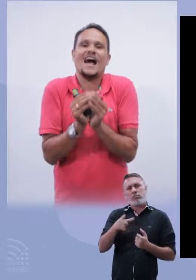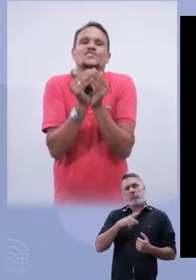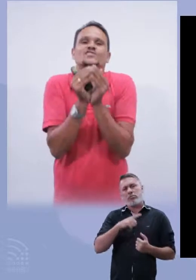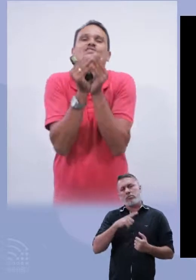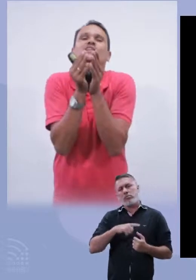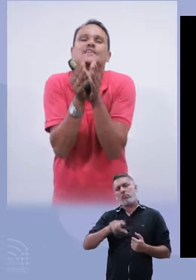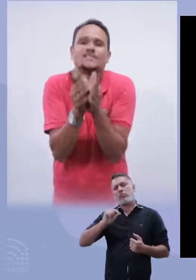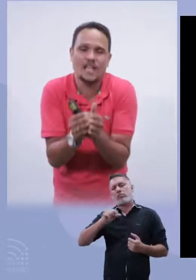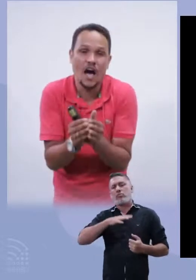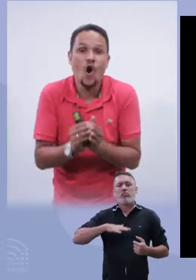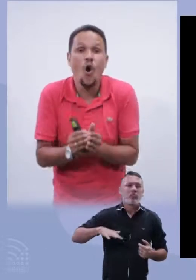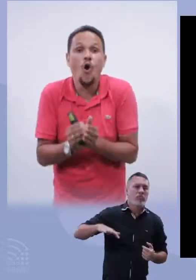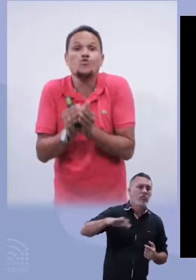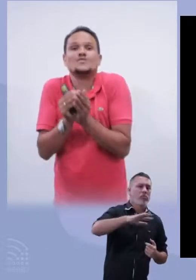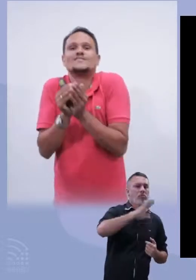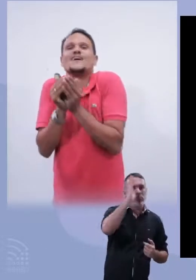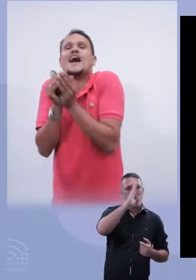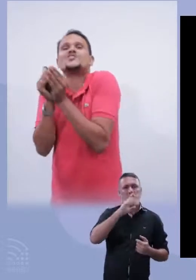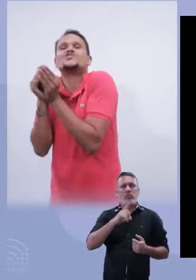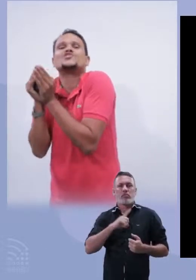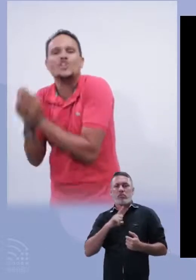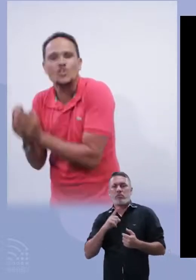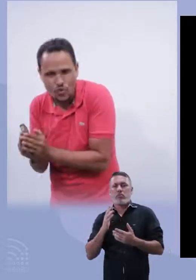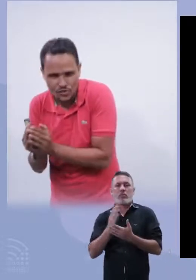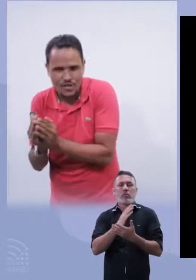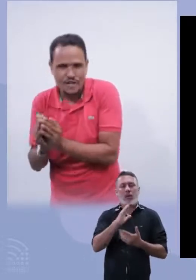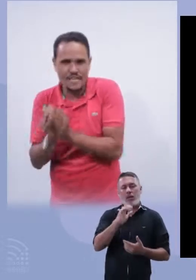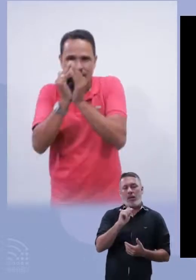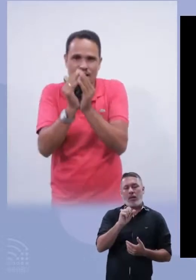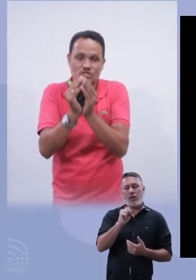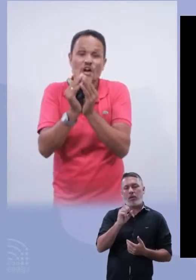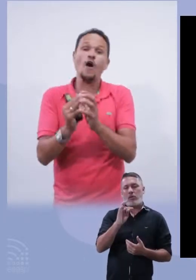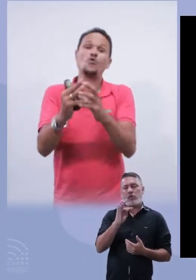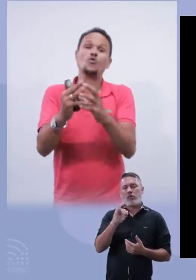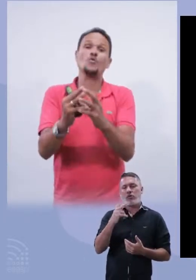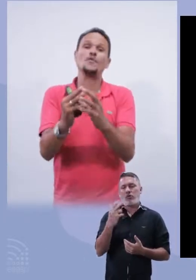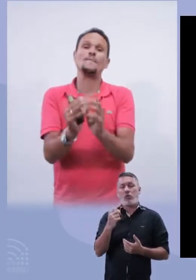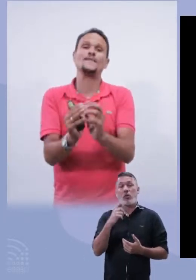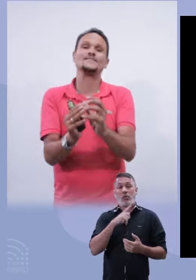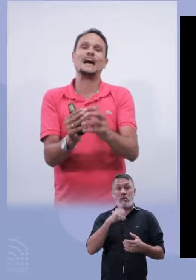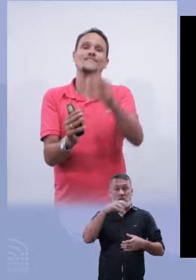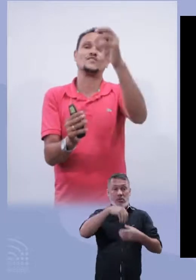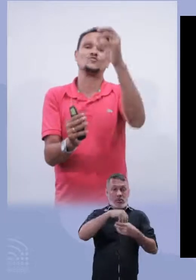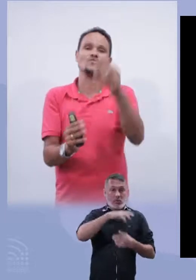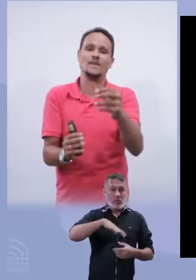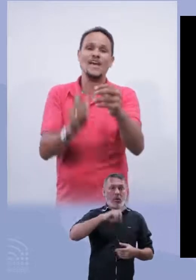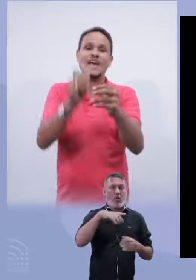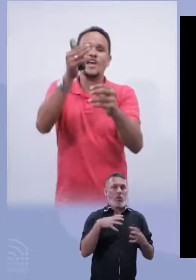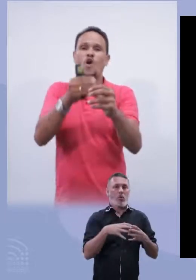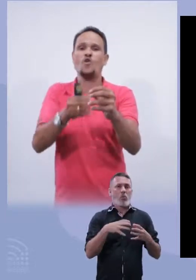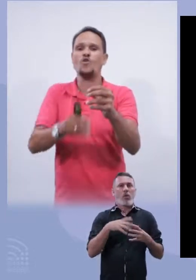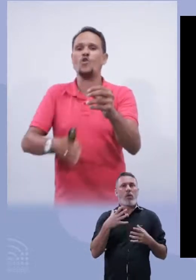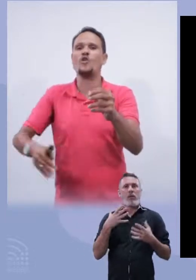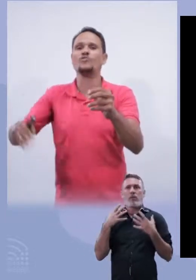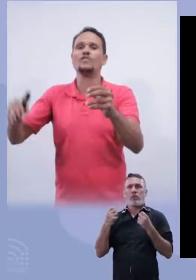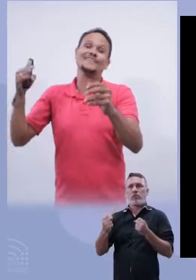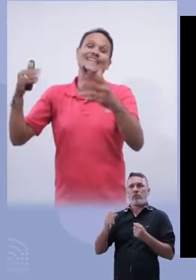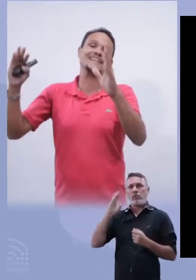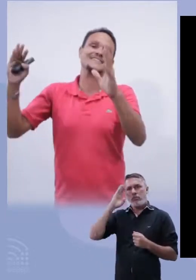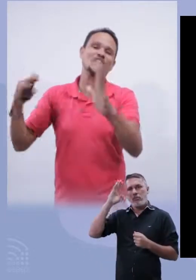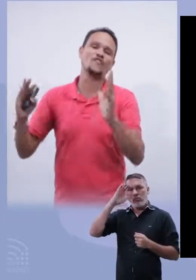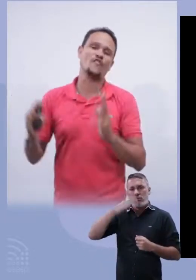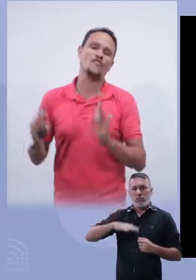os castilistas, ou os castilhos. O que é isso? É um grupo que pensava em assumir e